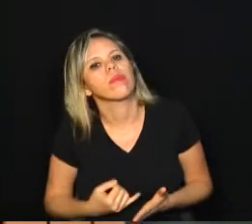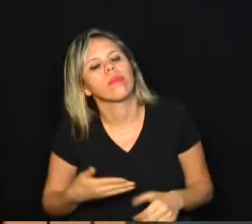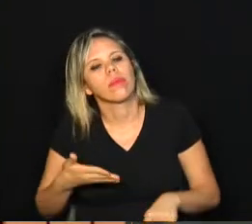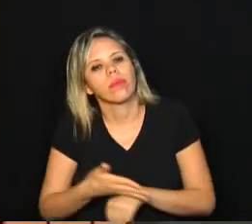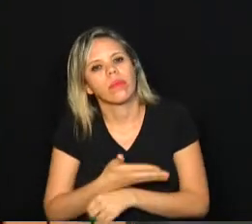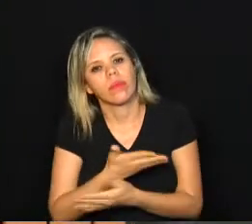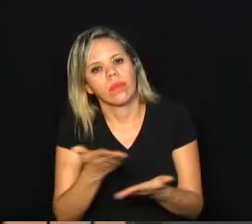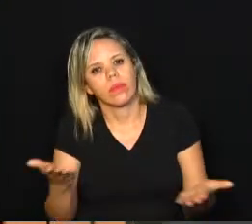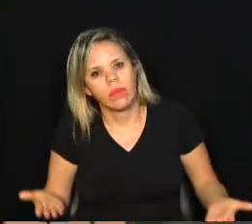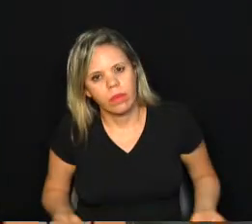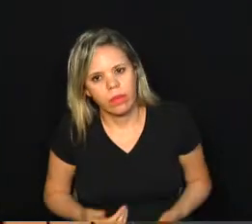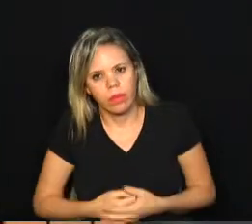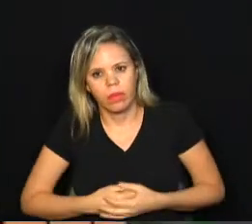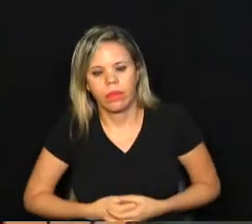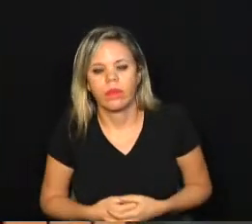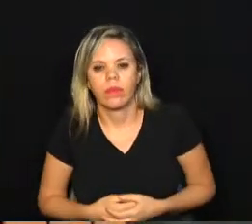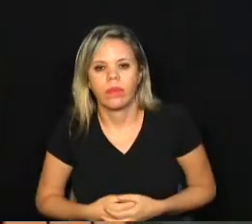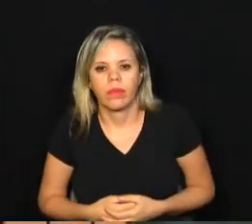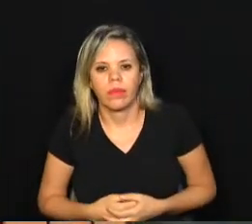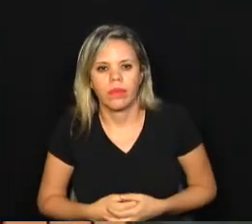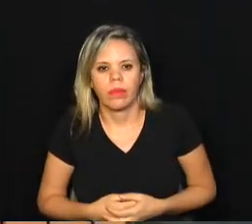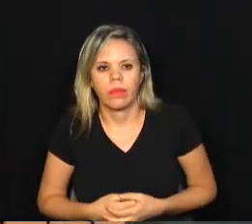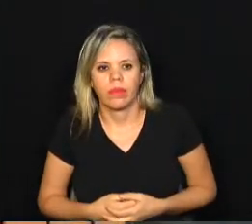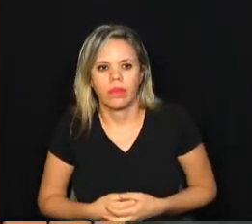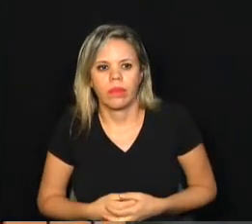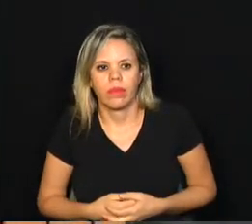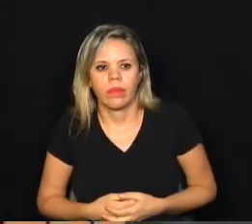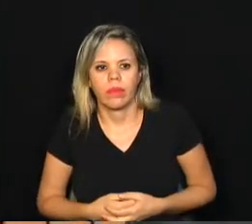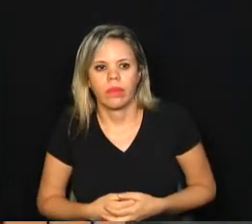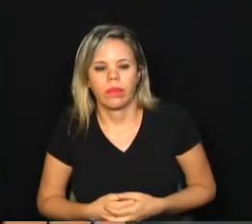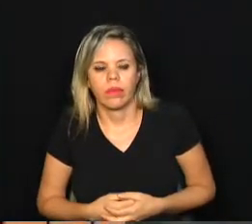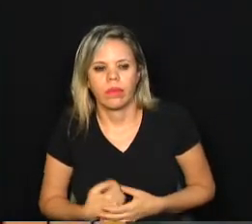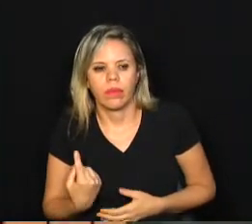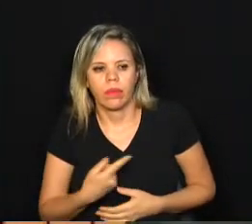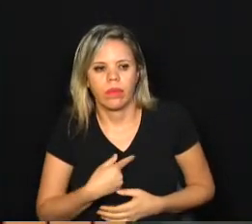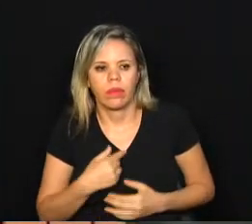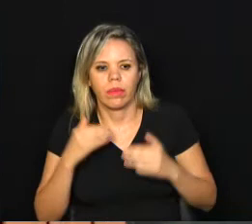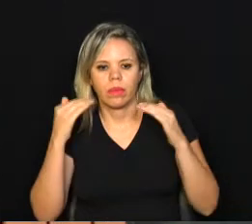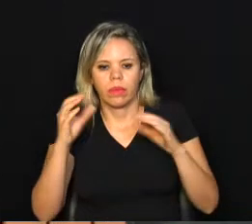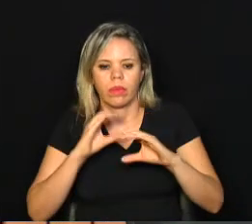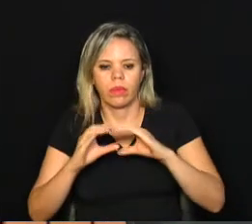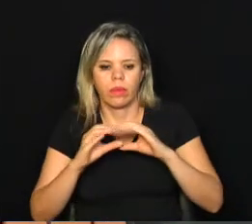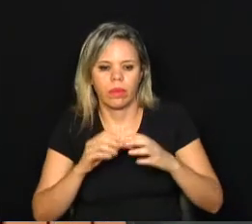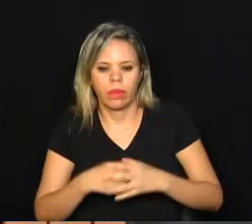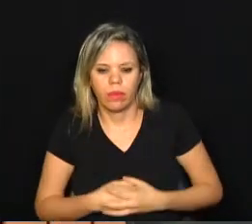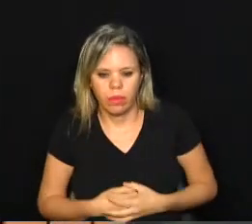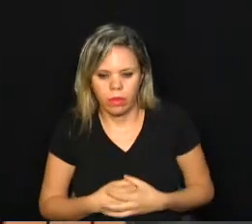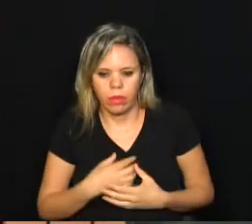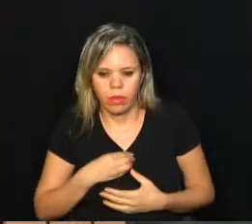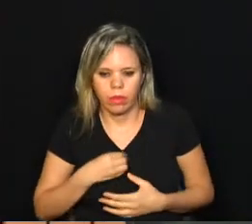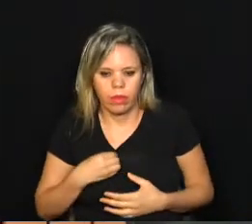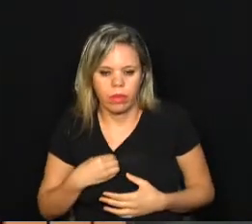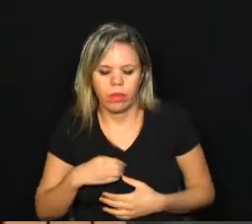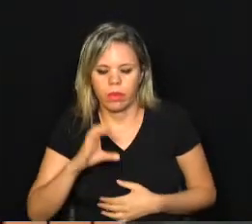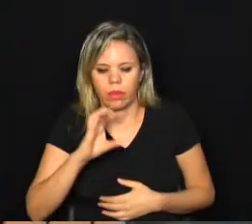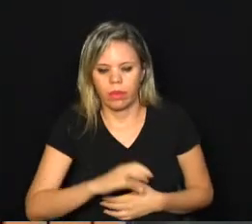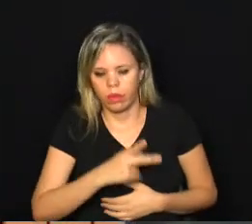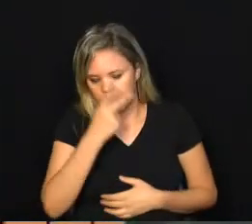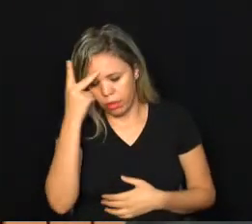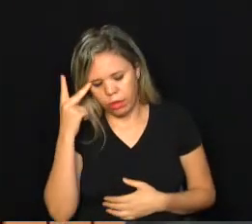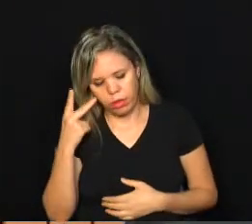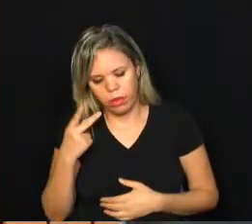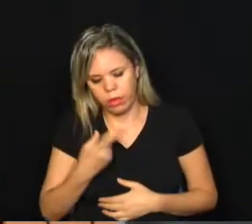participação de vocês, porque a gente serve aí meio de trampolim, de ponte de comunicação entre o cidadão aqui e o